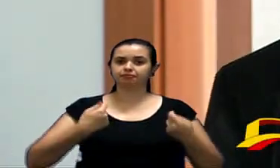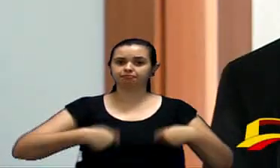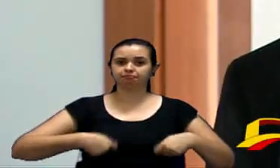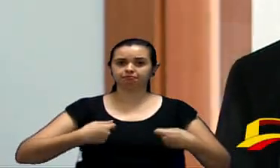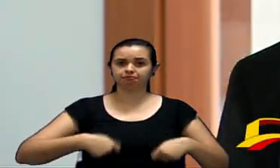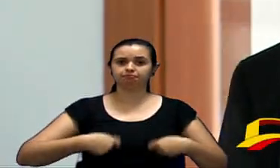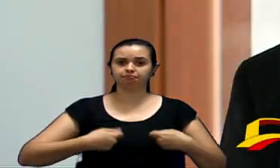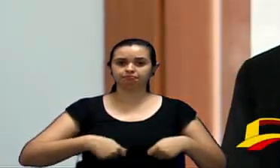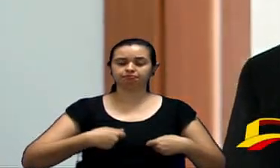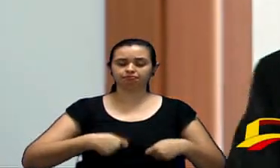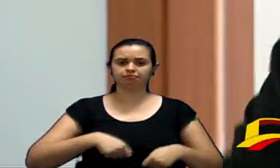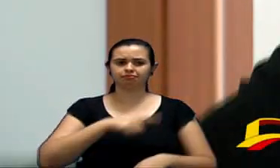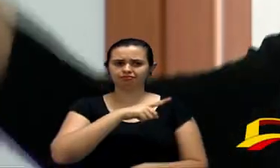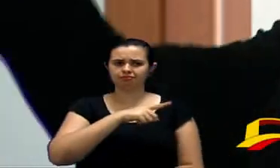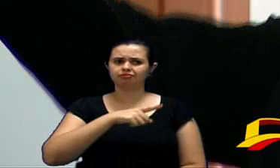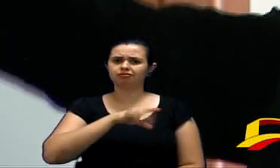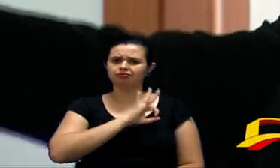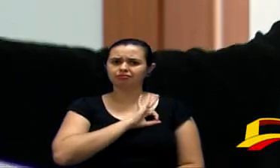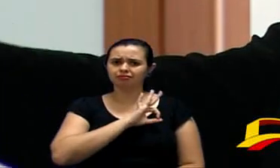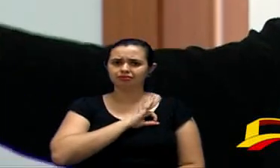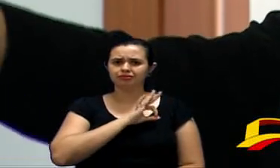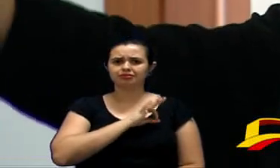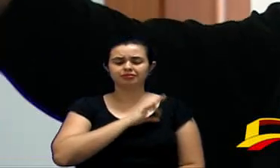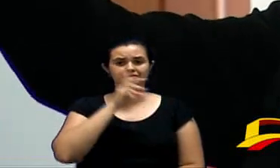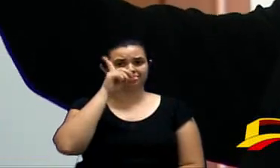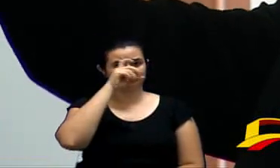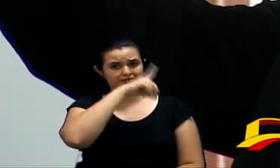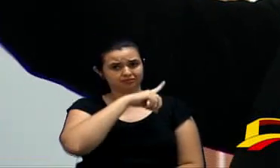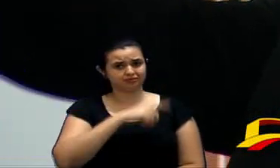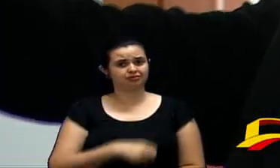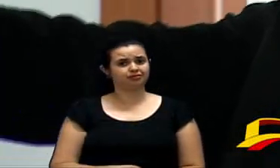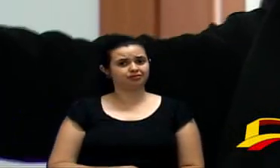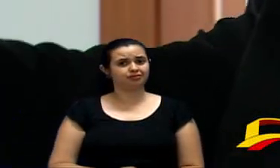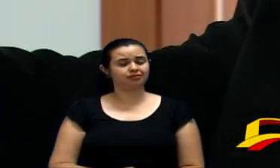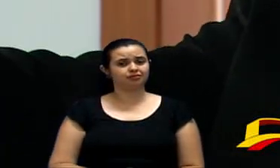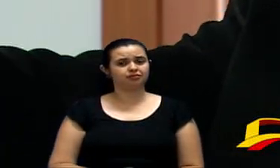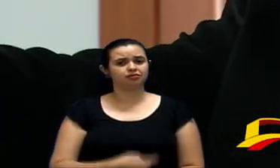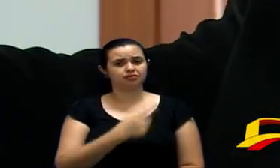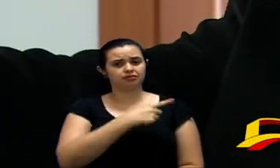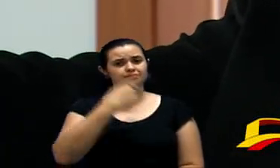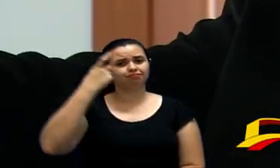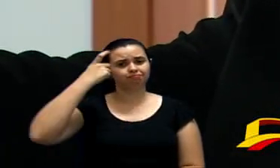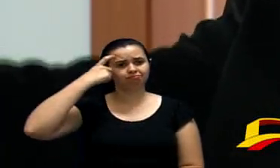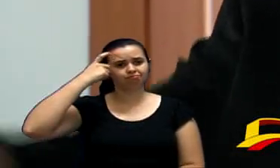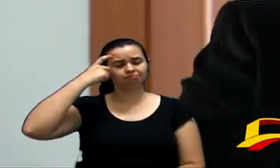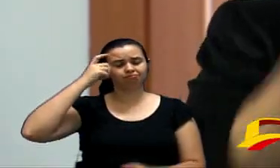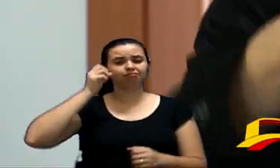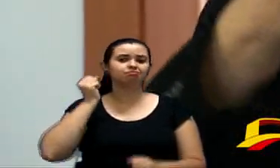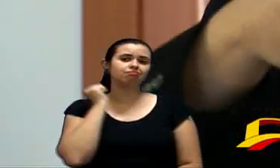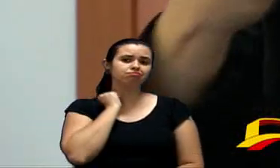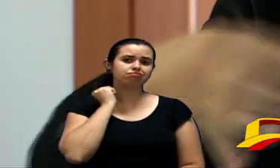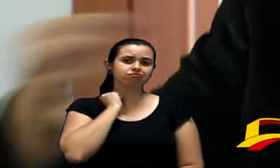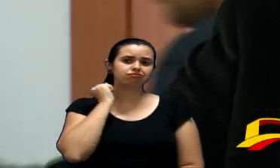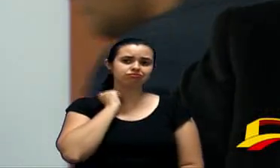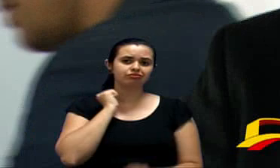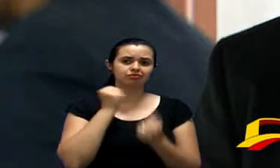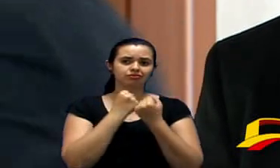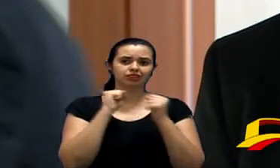os policiais. Sim. Entrar aí em racha, entrar aí em comunidades. É um trabalho muito estressante. E a polícia